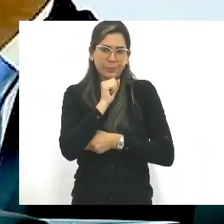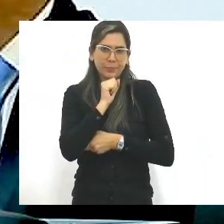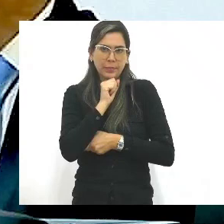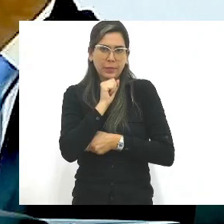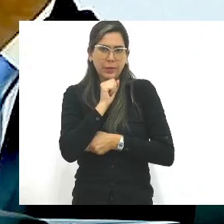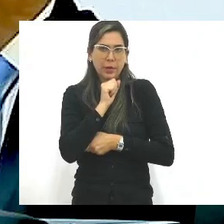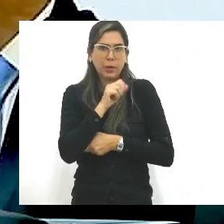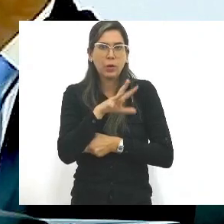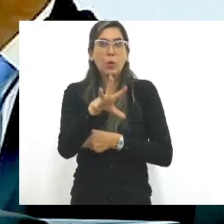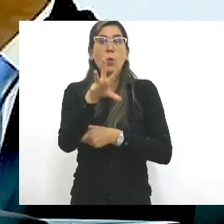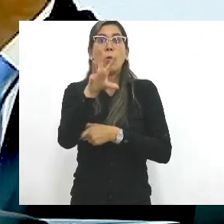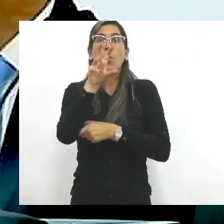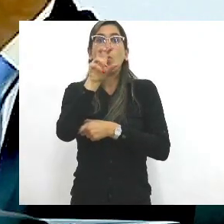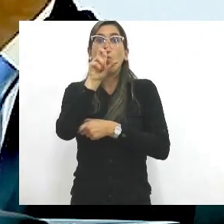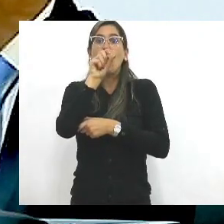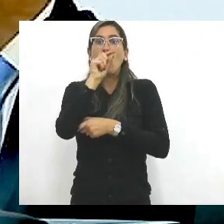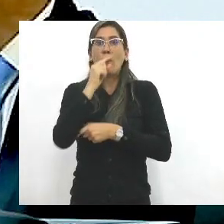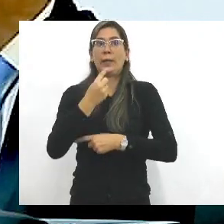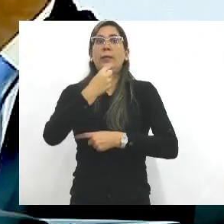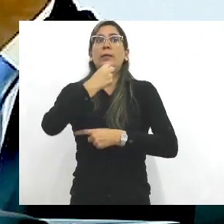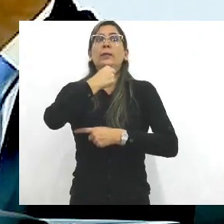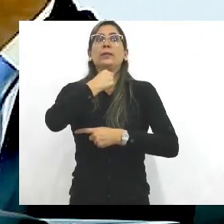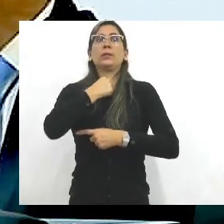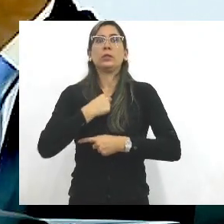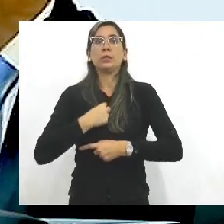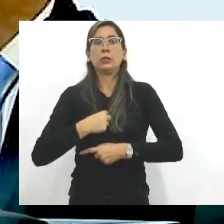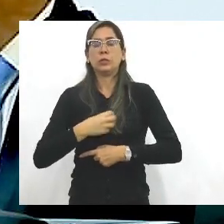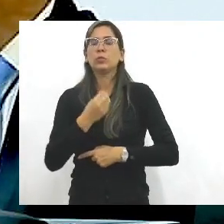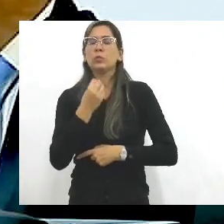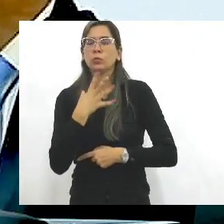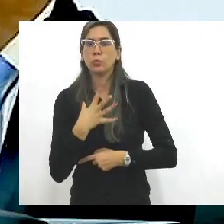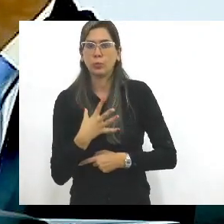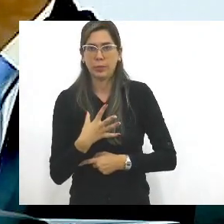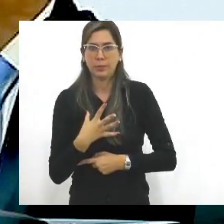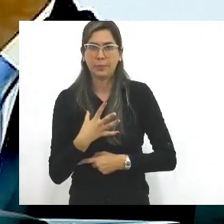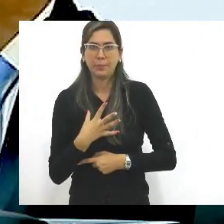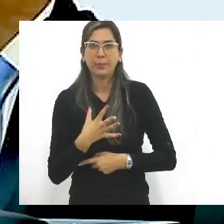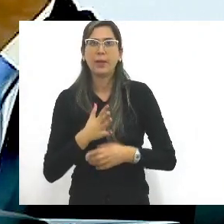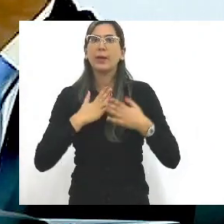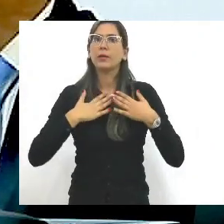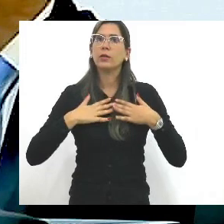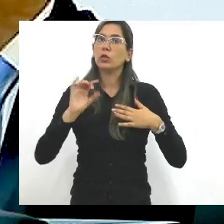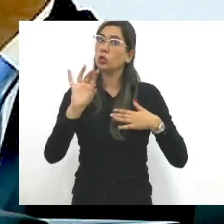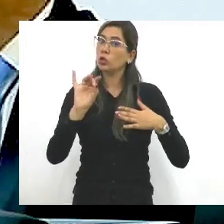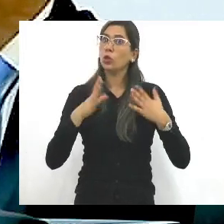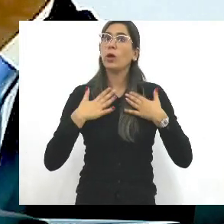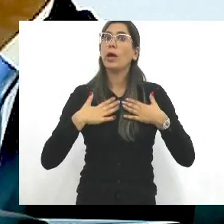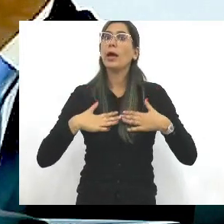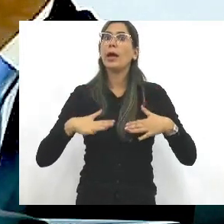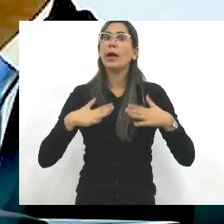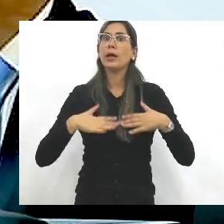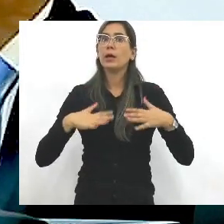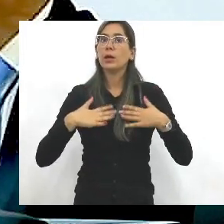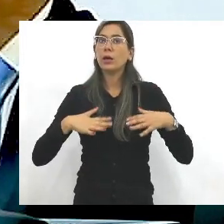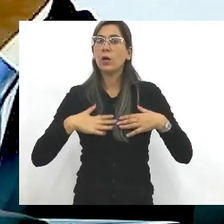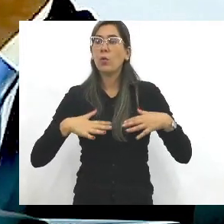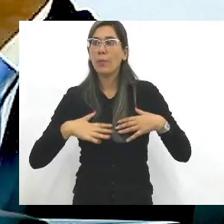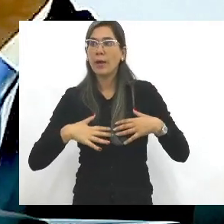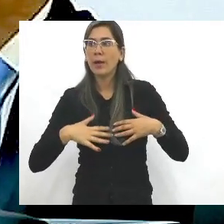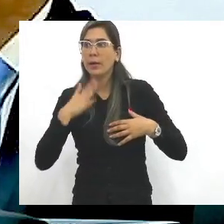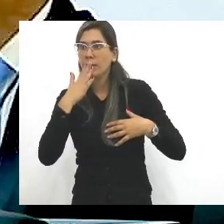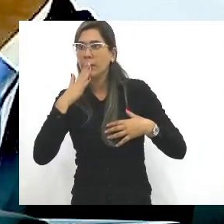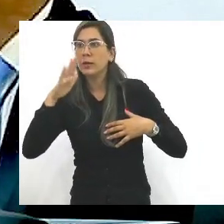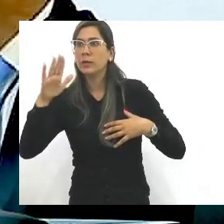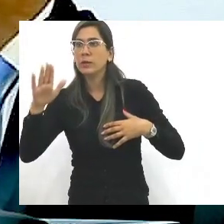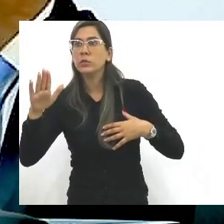Pessoal, o ar está passando. Tudo bem? É uma situação para você acalmar essa pessoa e chamar o socorro. Quem